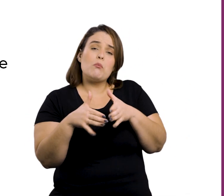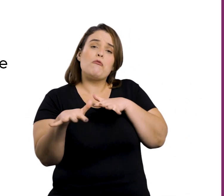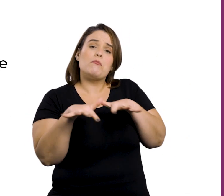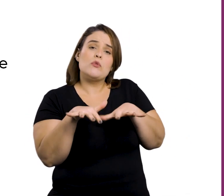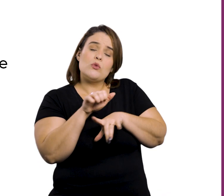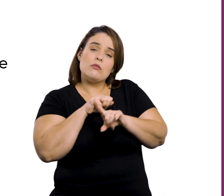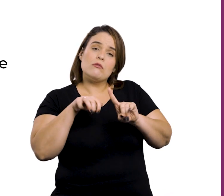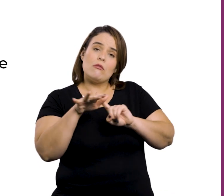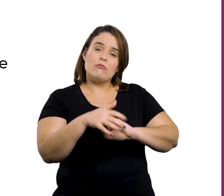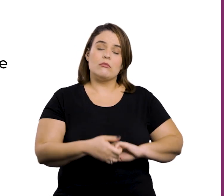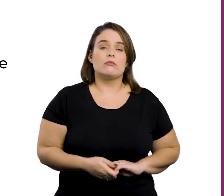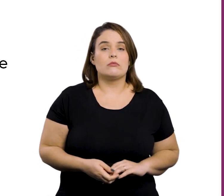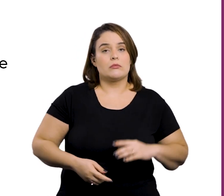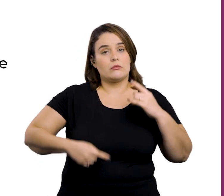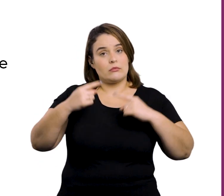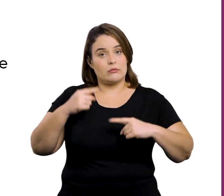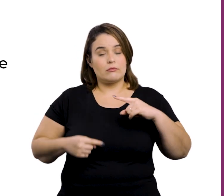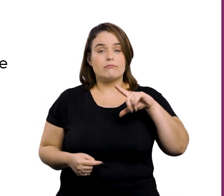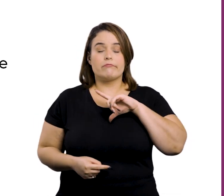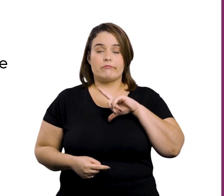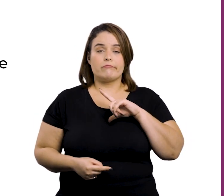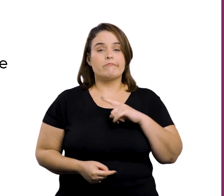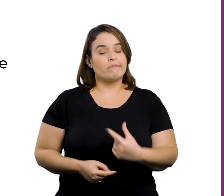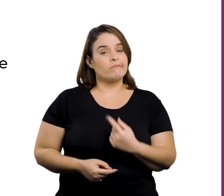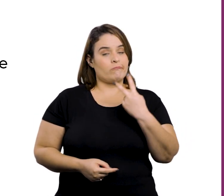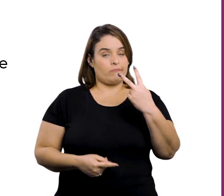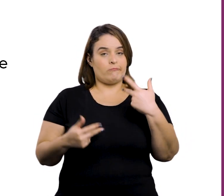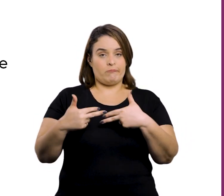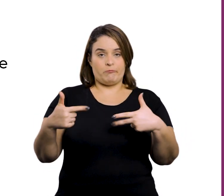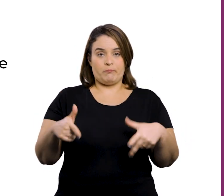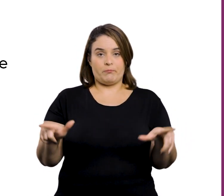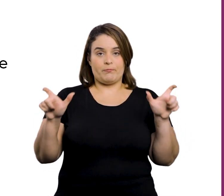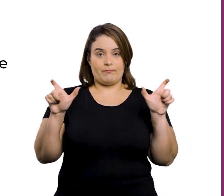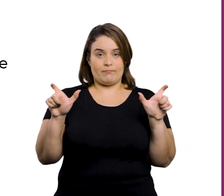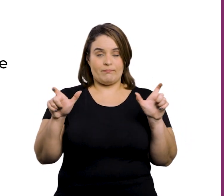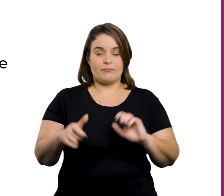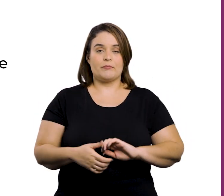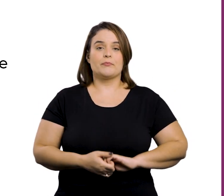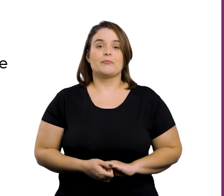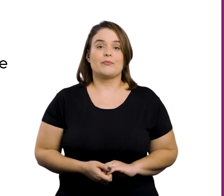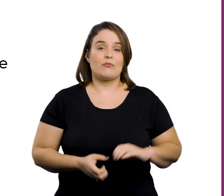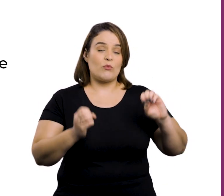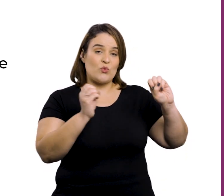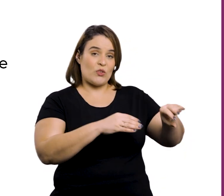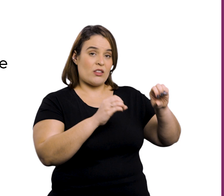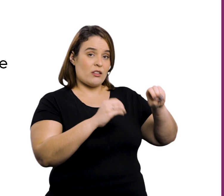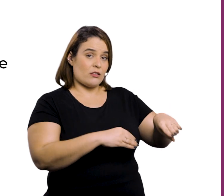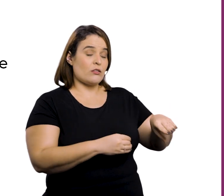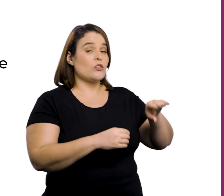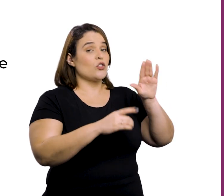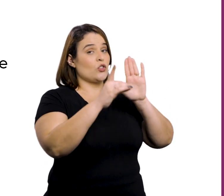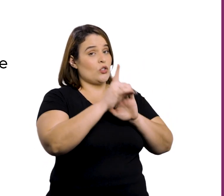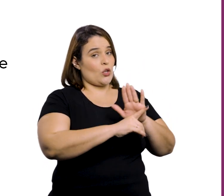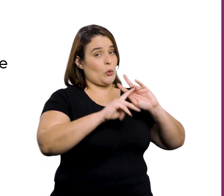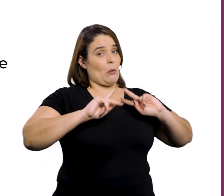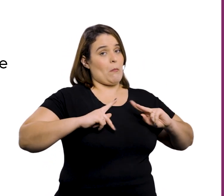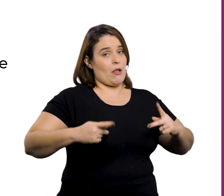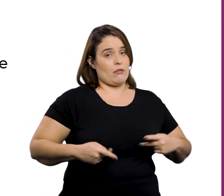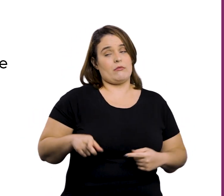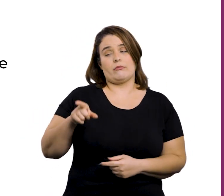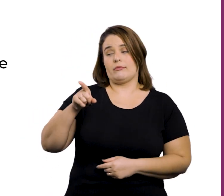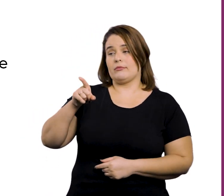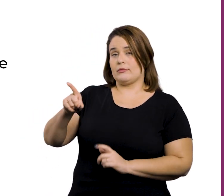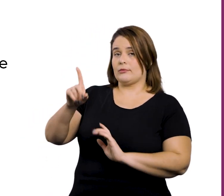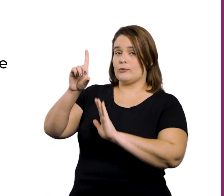sociais. Uma disputa está sendo travada entre dois conceitos: a educação como direito humano versus